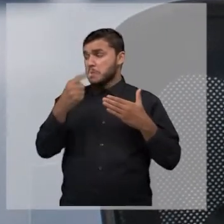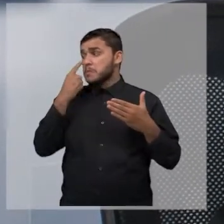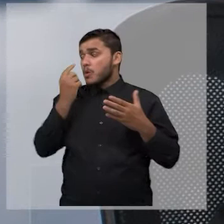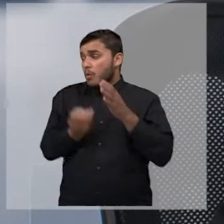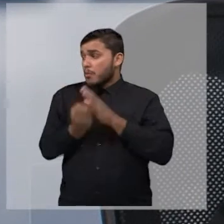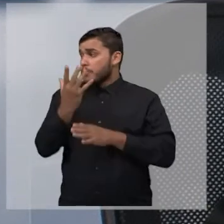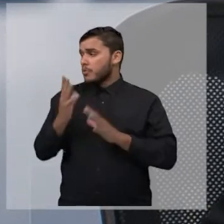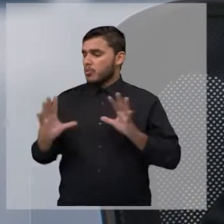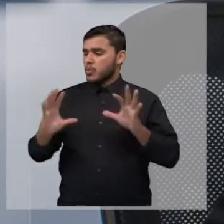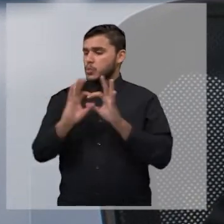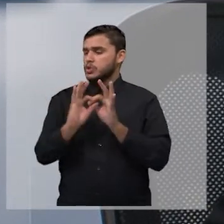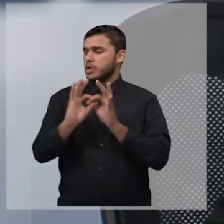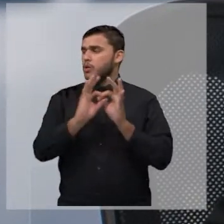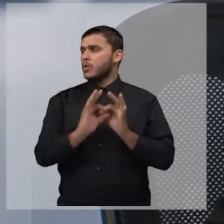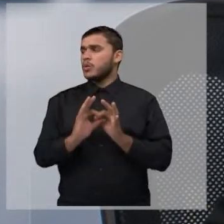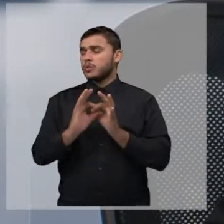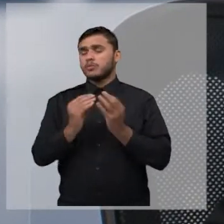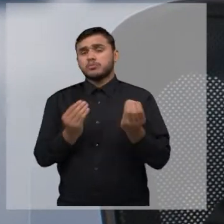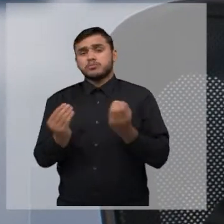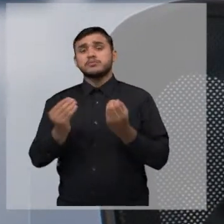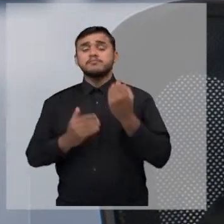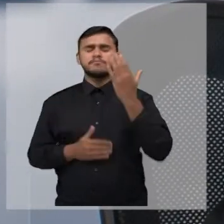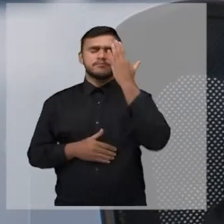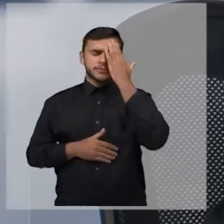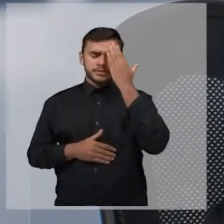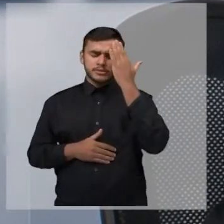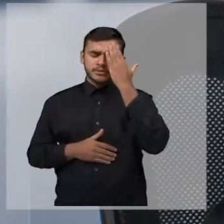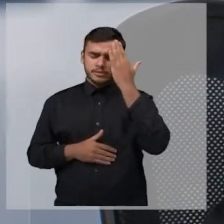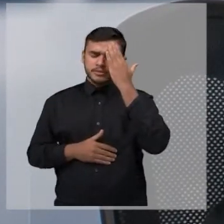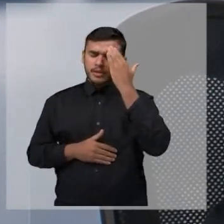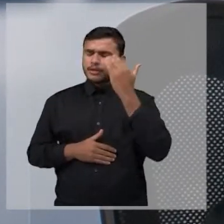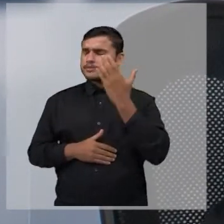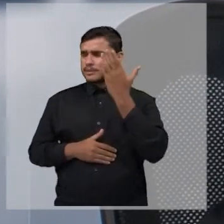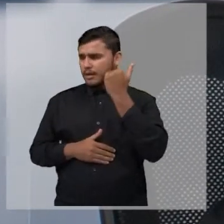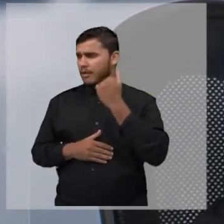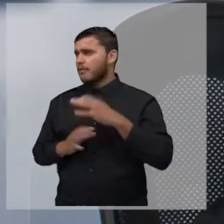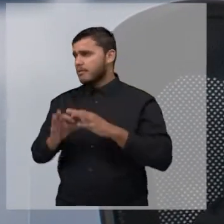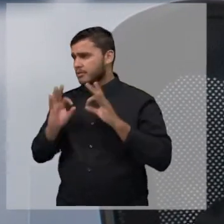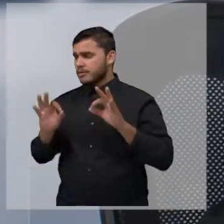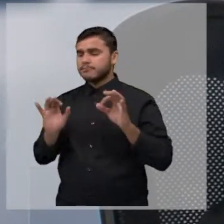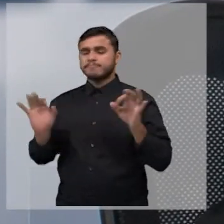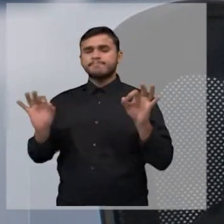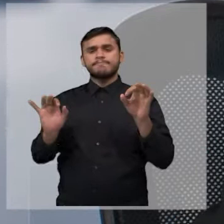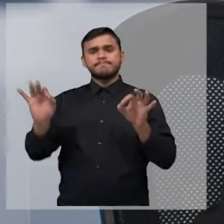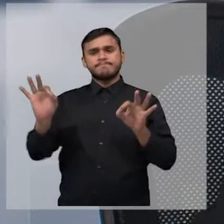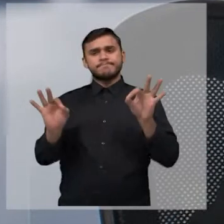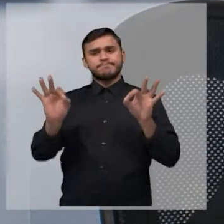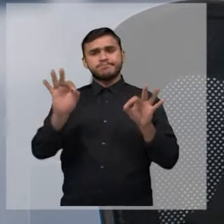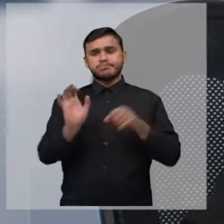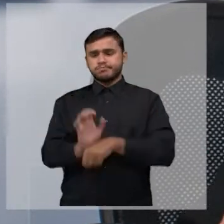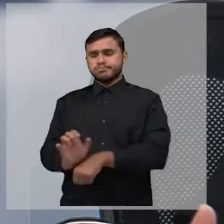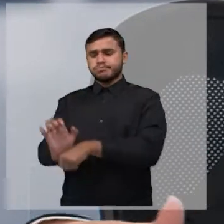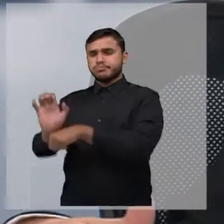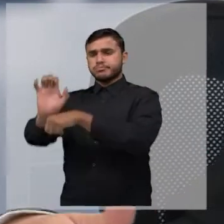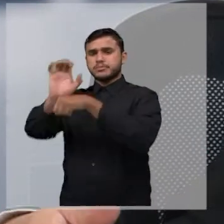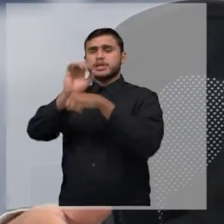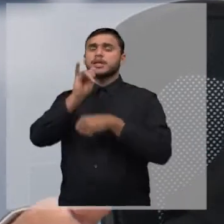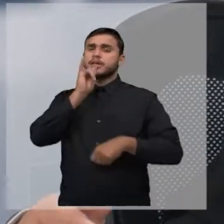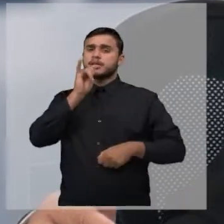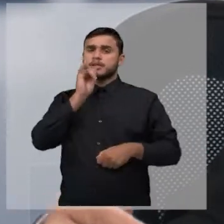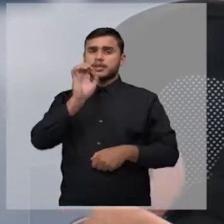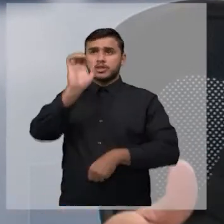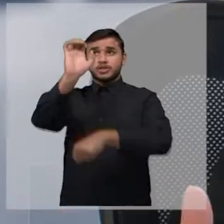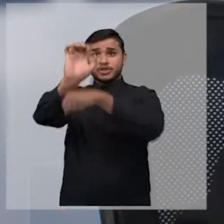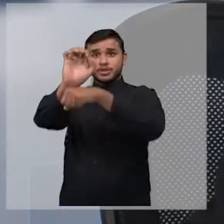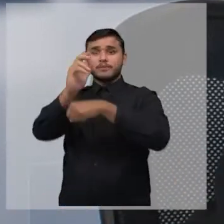alguma maneira, ele já começa a mexer nas estruturas dos estados. Aqui no estado do Ceará,